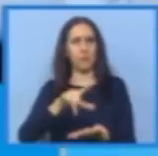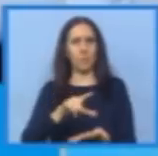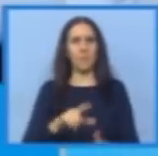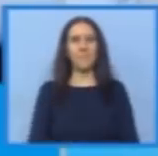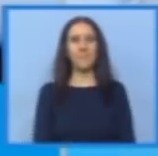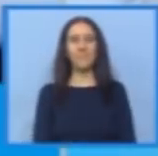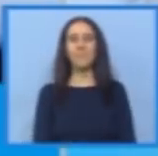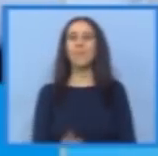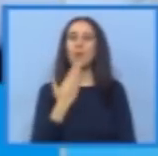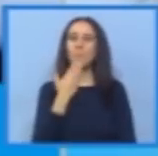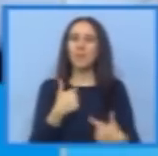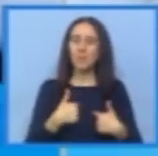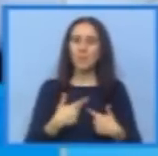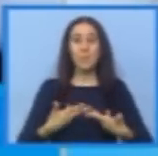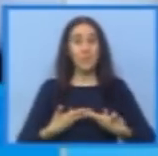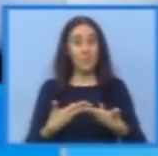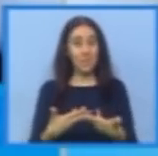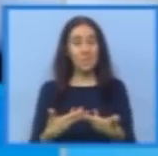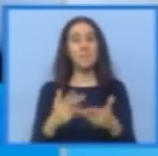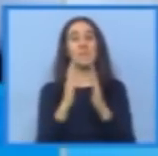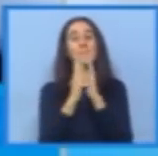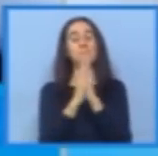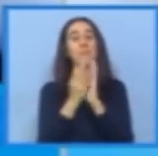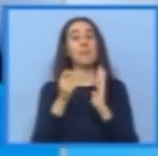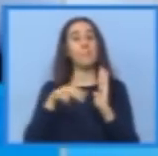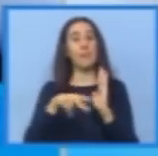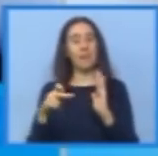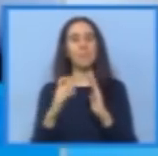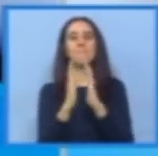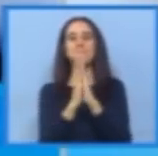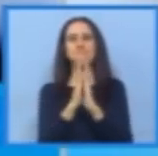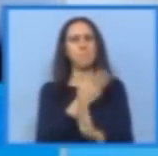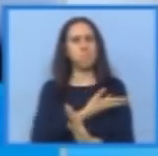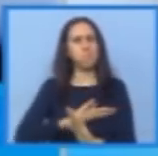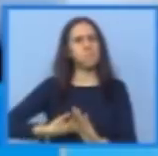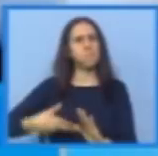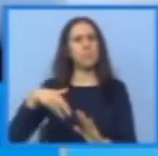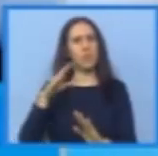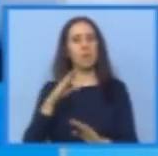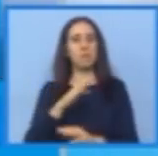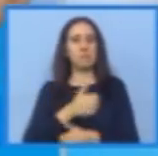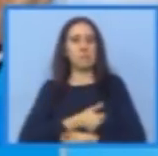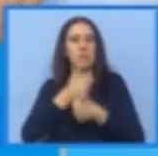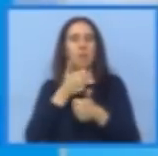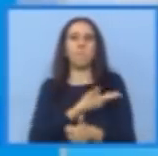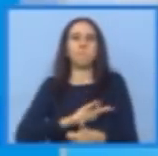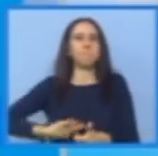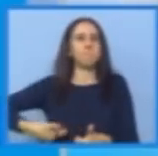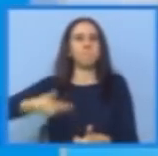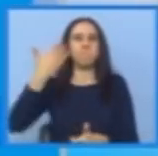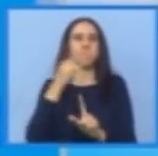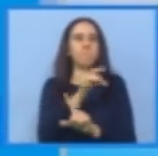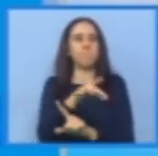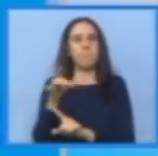eu por este convite. A paróquia da Pena é uma paróquia antiga, já da cidade, não tão antiga como